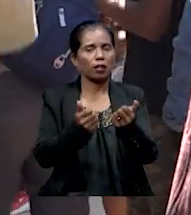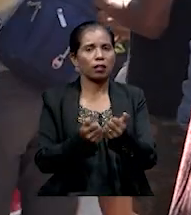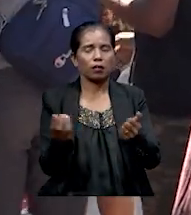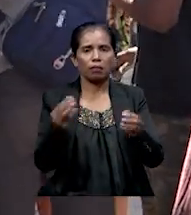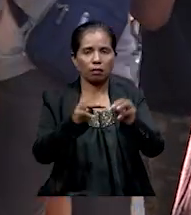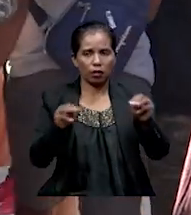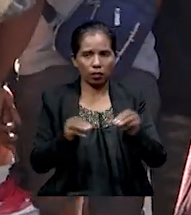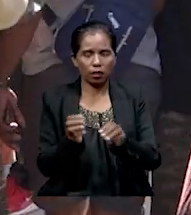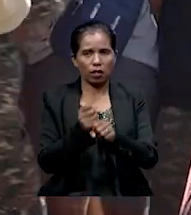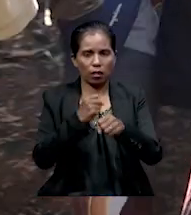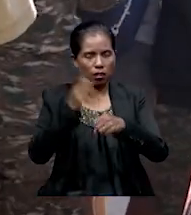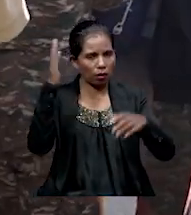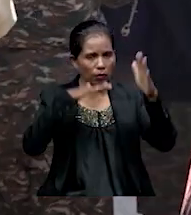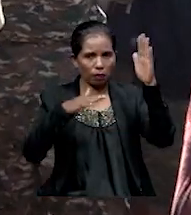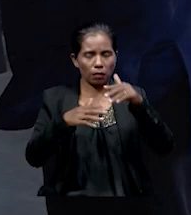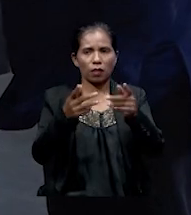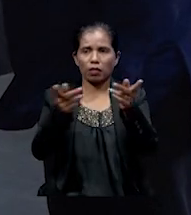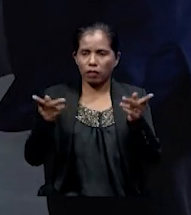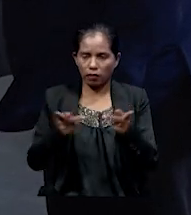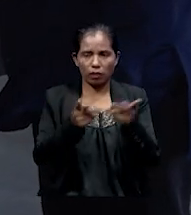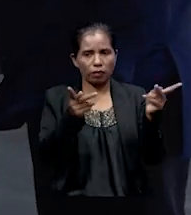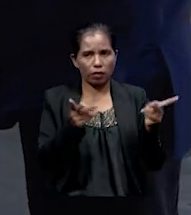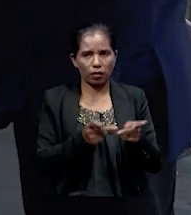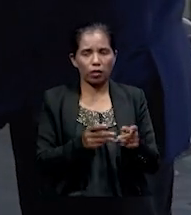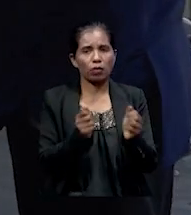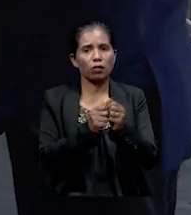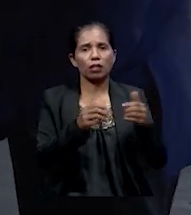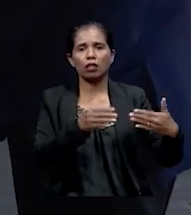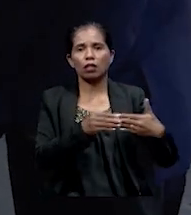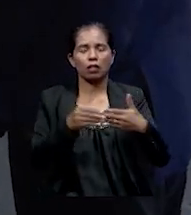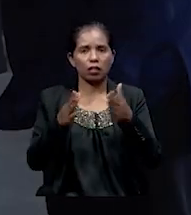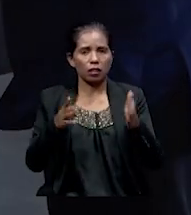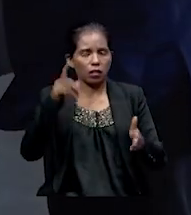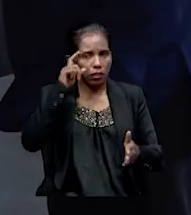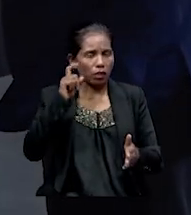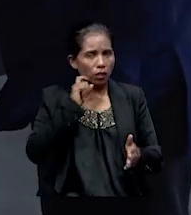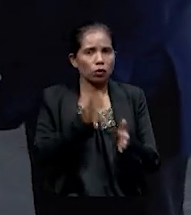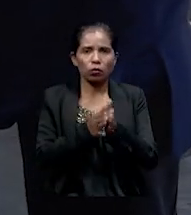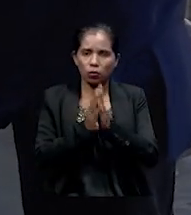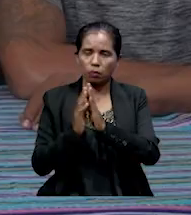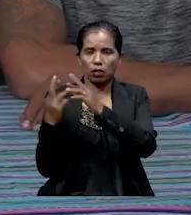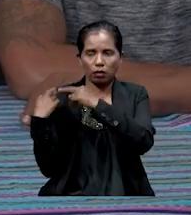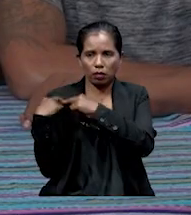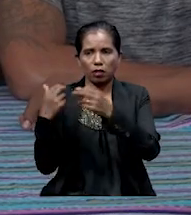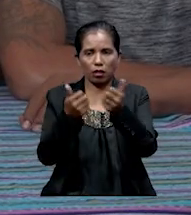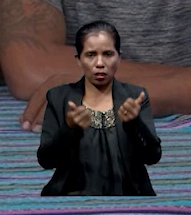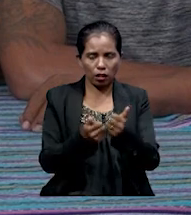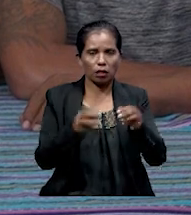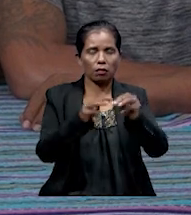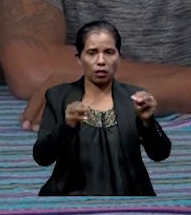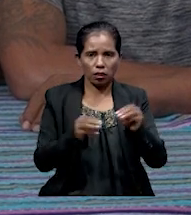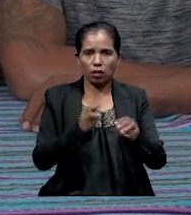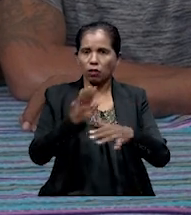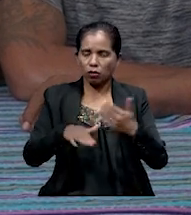halo confronto e a fatin-fatin. Honne, líder nacional que relaciona no Guzmão, o sub-responsabilidade arte marciais no arte ritual